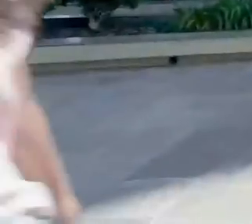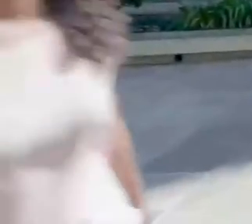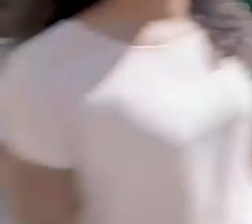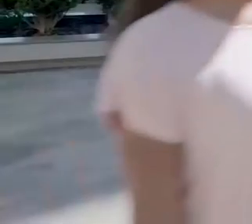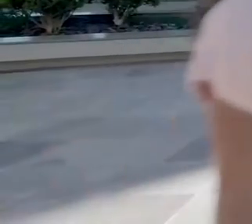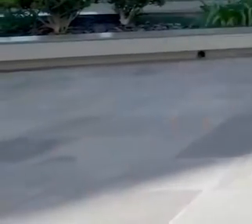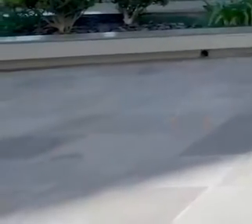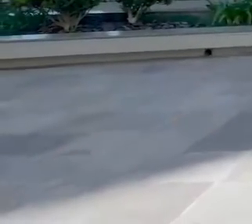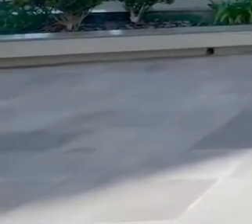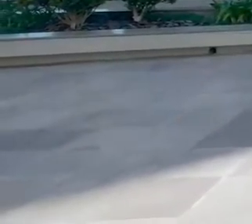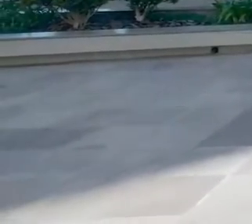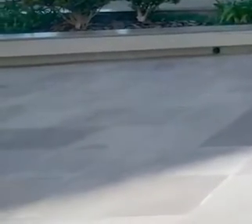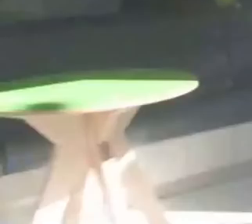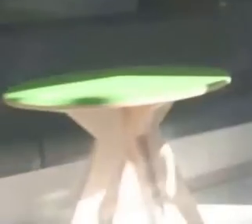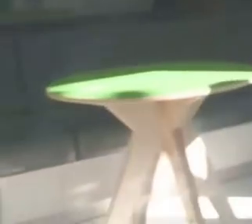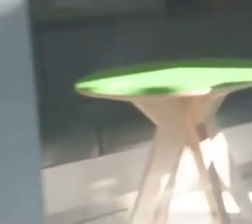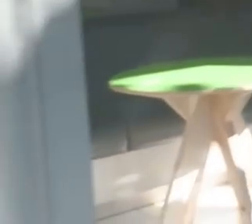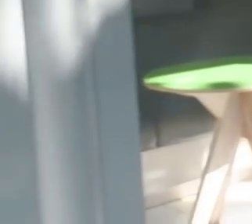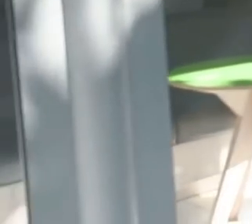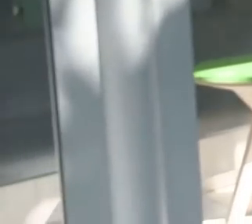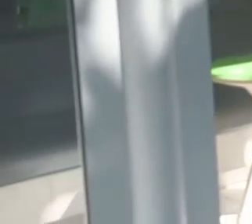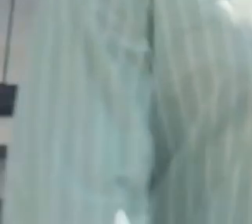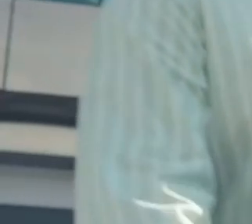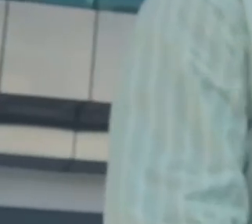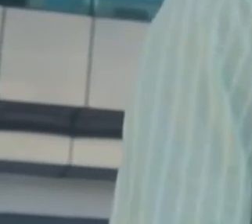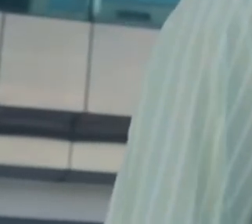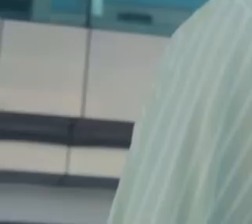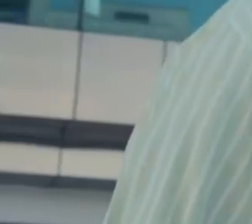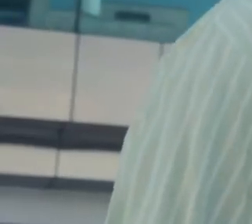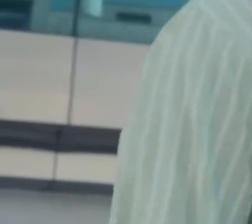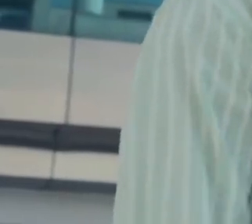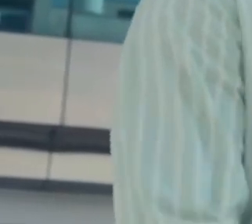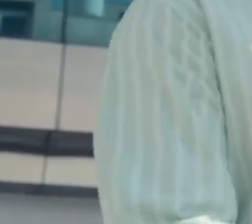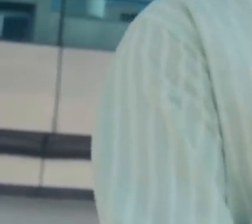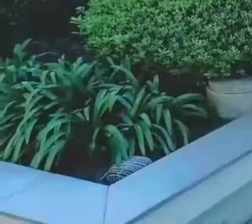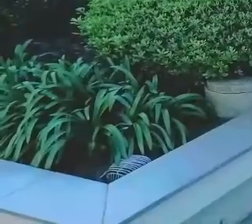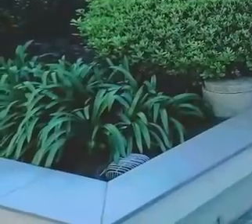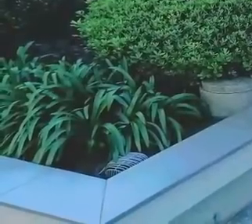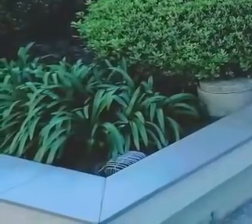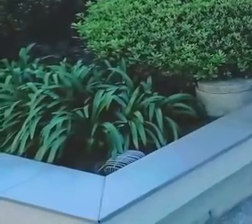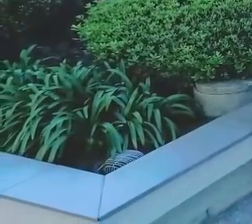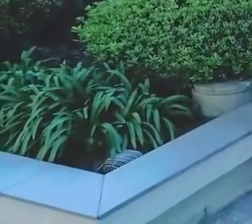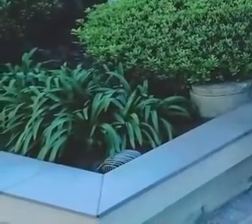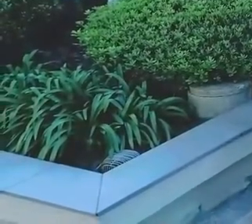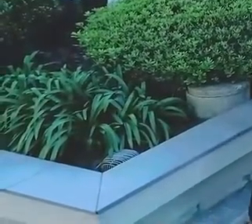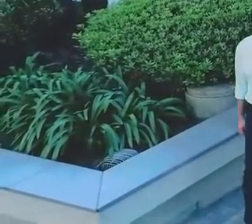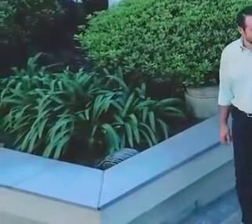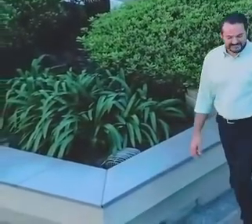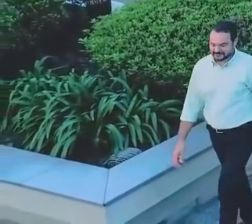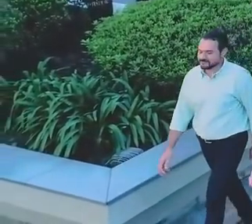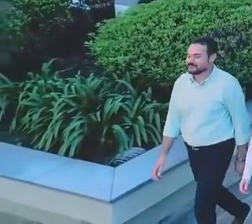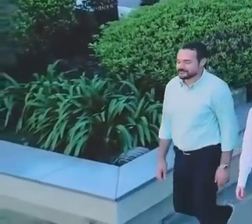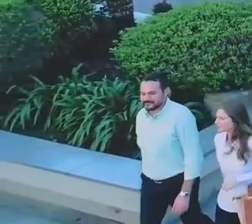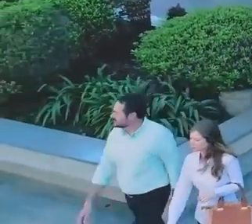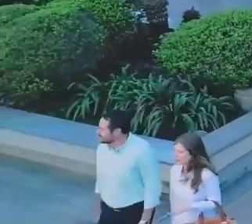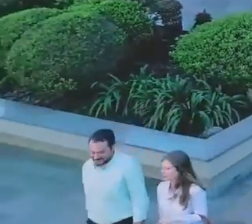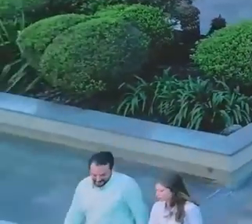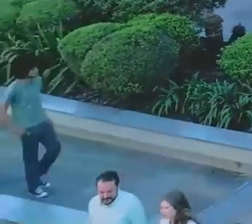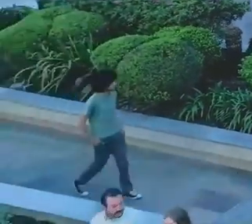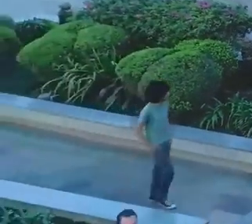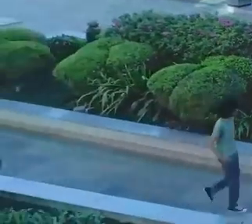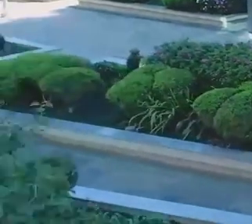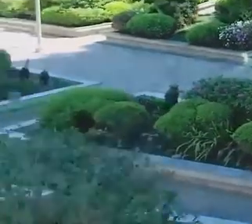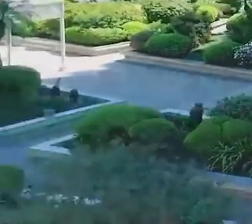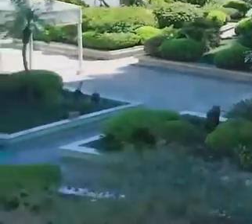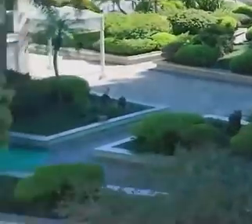Você sabia que existe um jeito diferente de cuidar do seu dinheiro? Muito prazer, somos o Sicredi. Somos a primeira